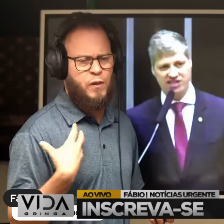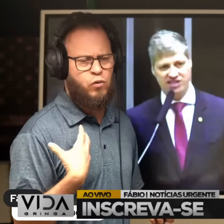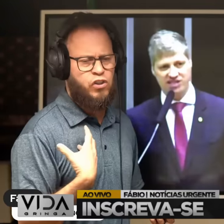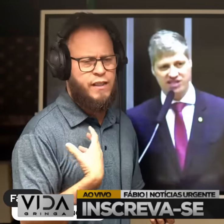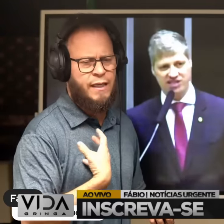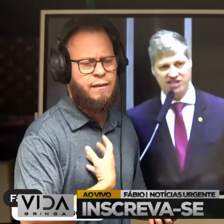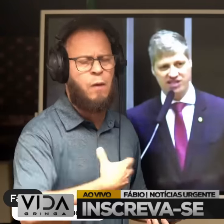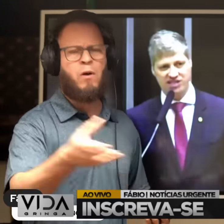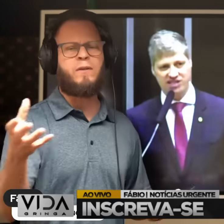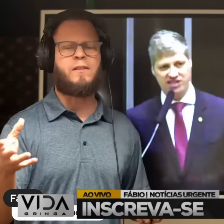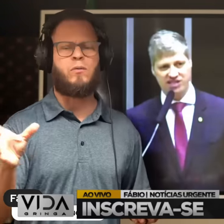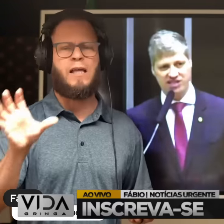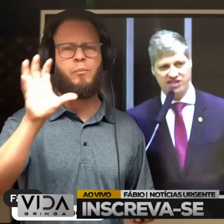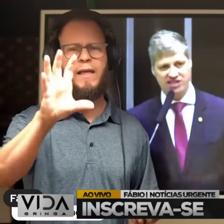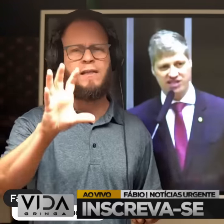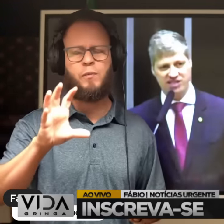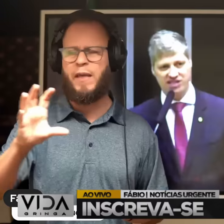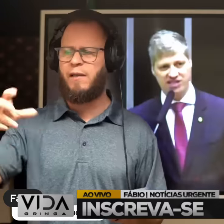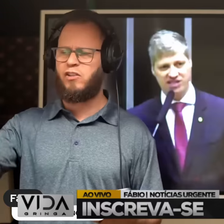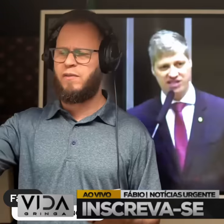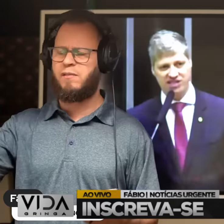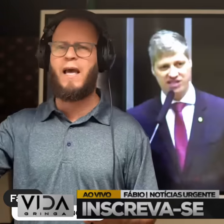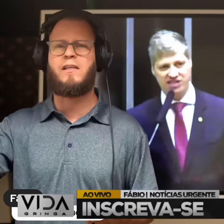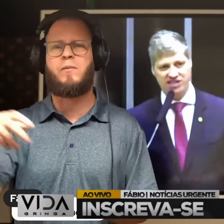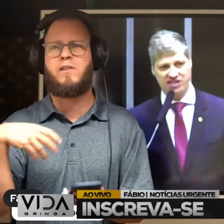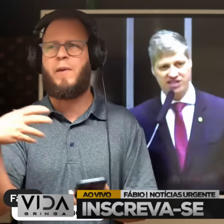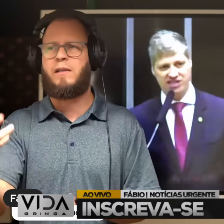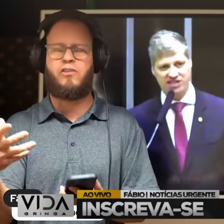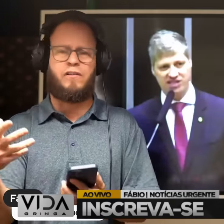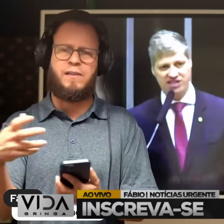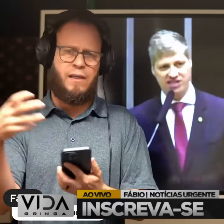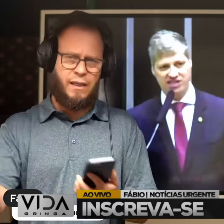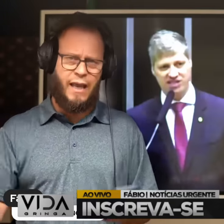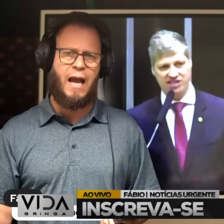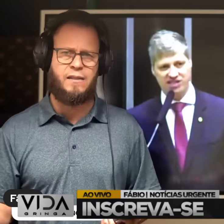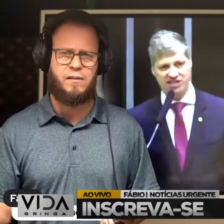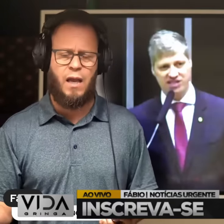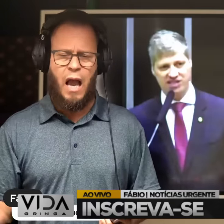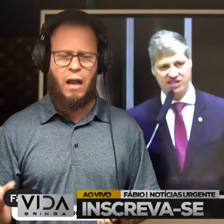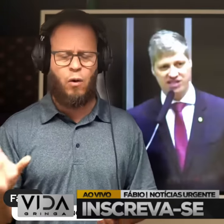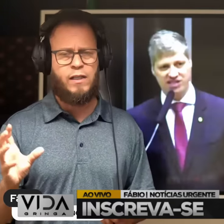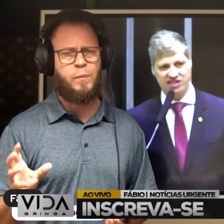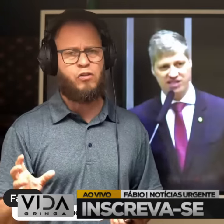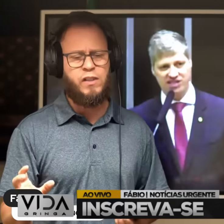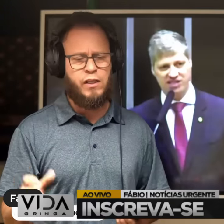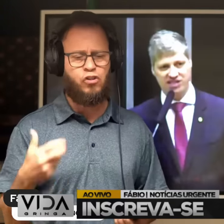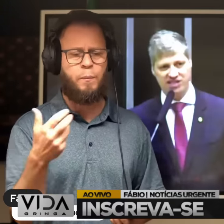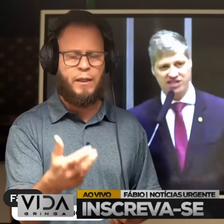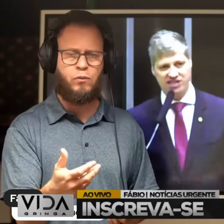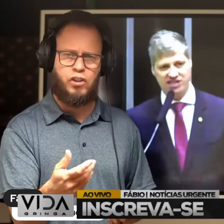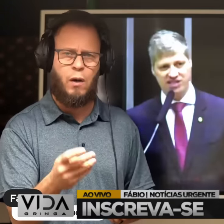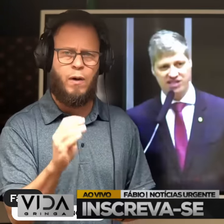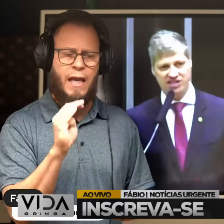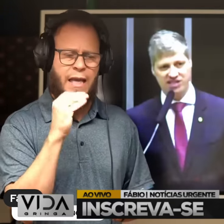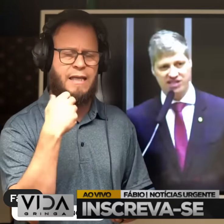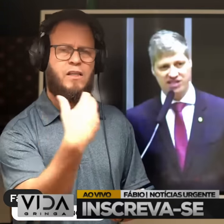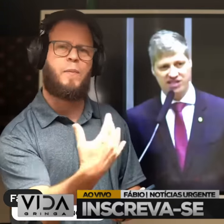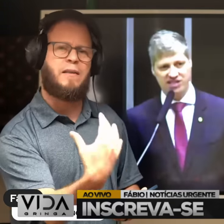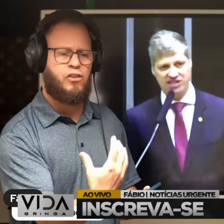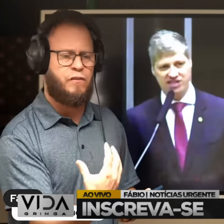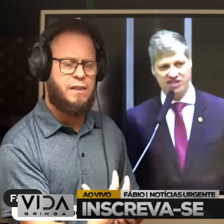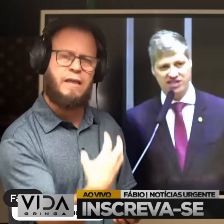as pessoas dizem que não aconteceu nada, porque as expectativas delas eram expectativas irreais. Agora, as pessoas que tinham o pé no chão e